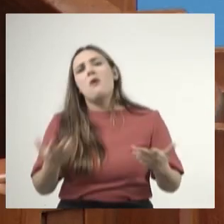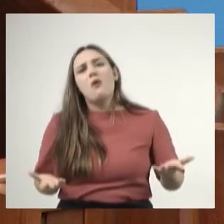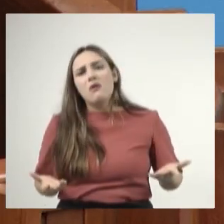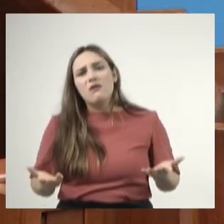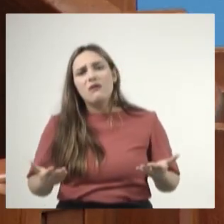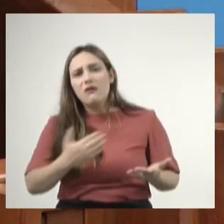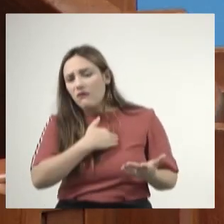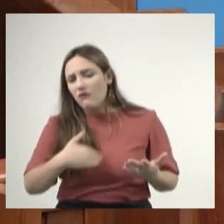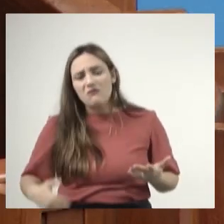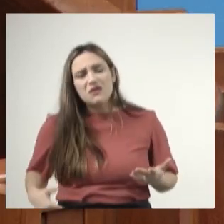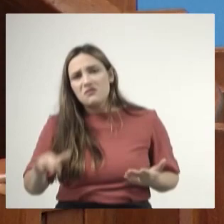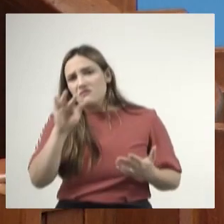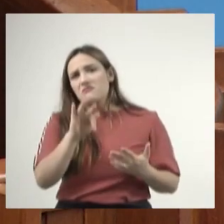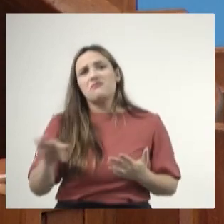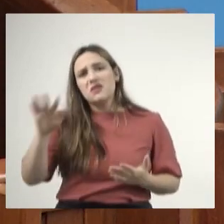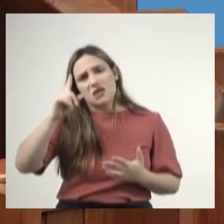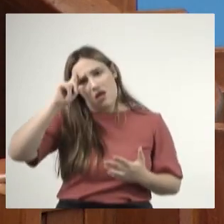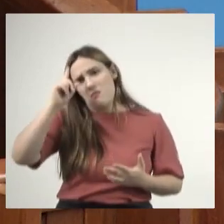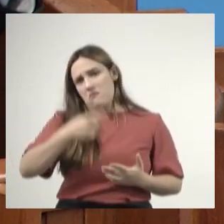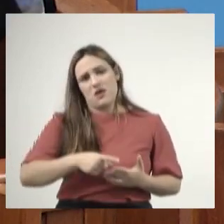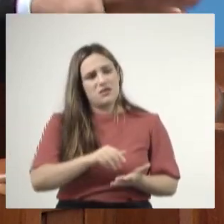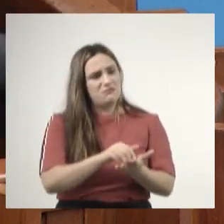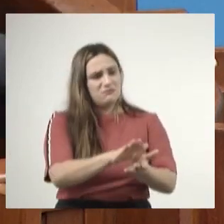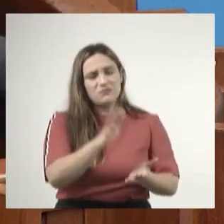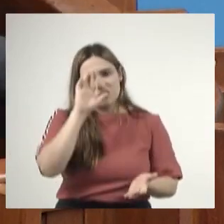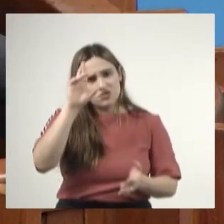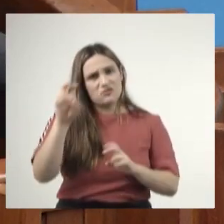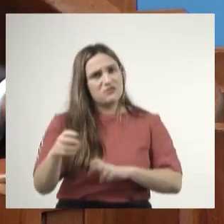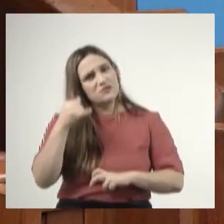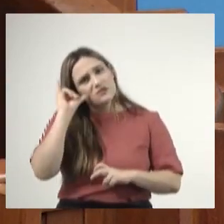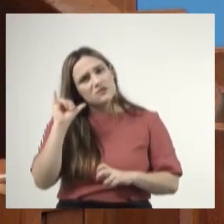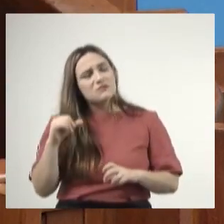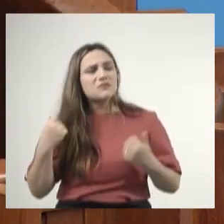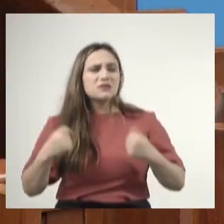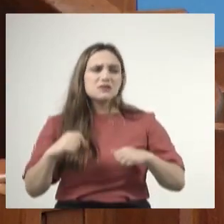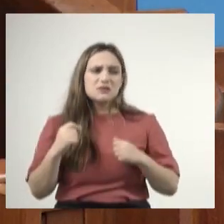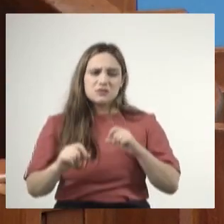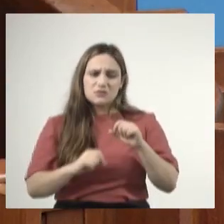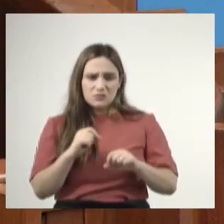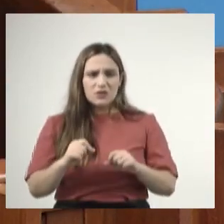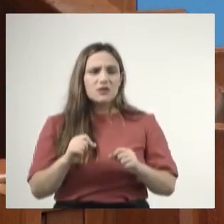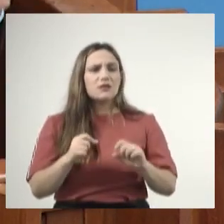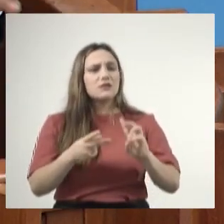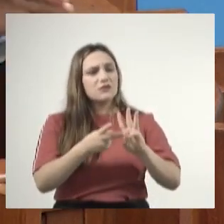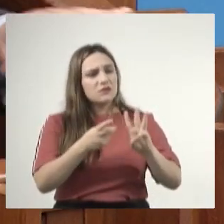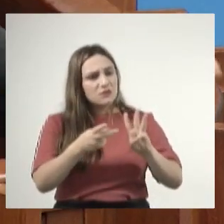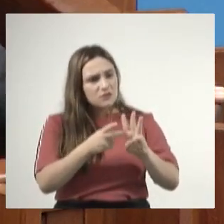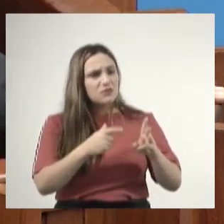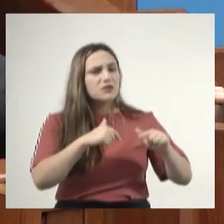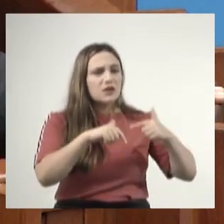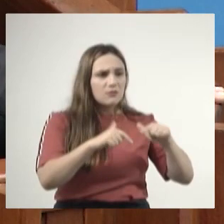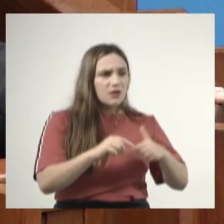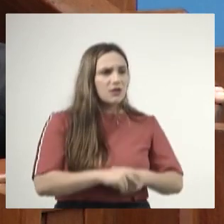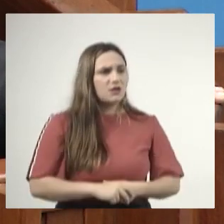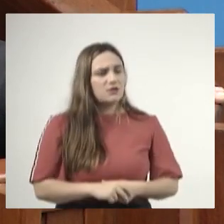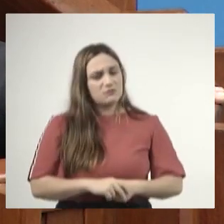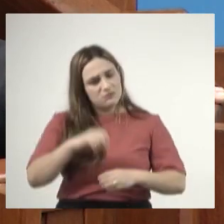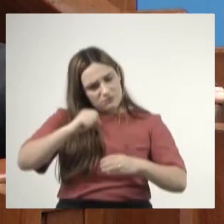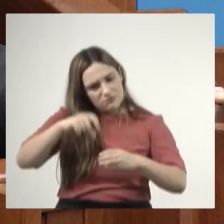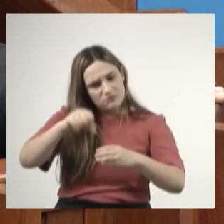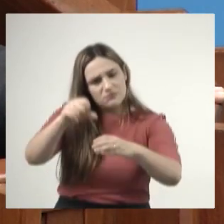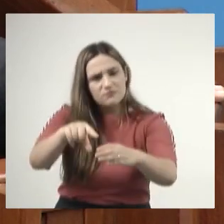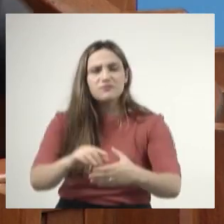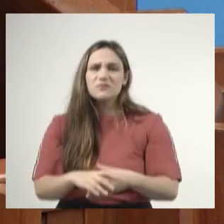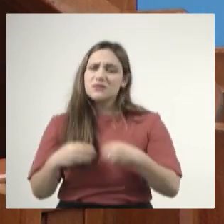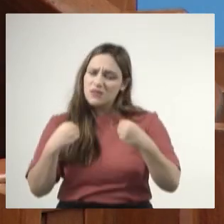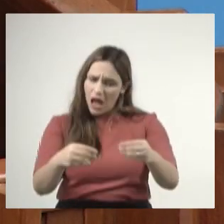governo federal, o AFUNAI, fazer em benefício do índio? Põe o índio para trabalhar, põe o índio para produzir, escritura